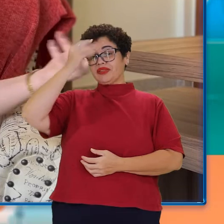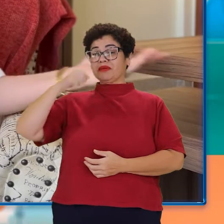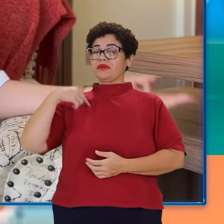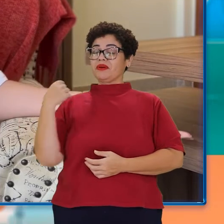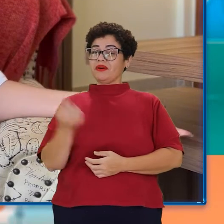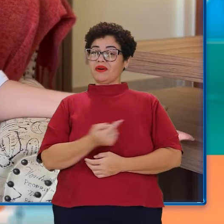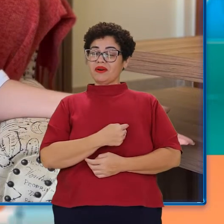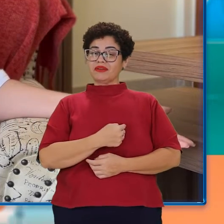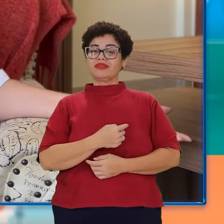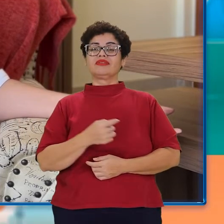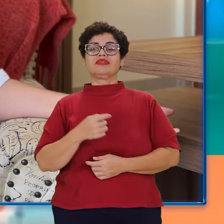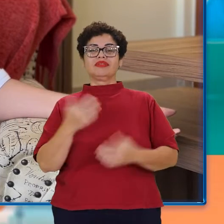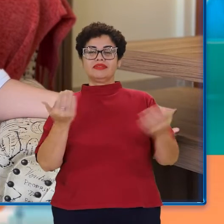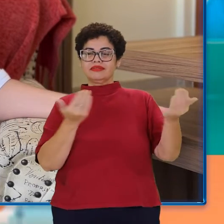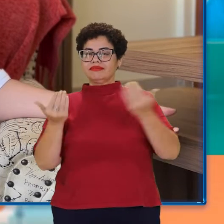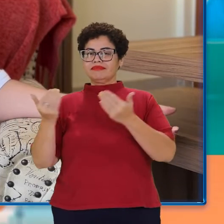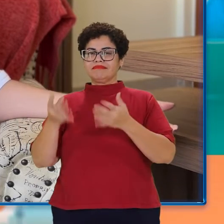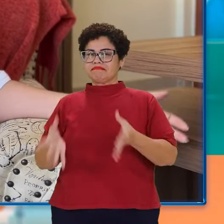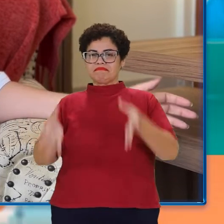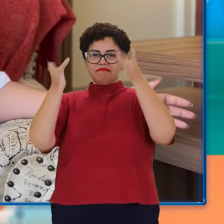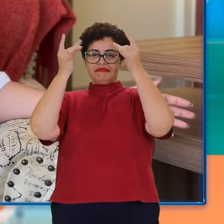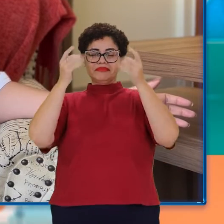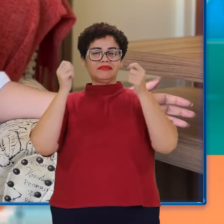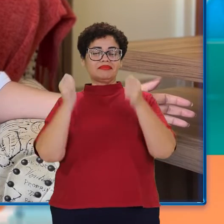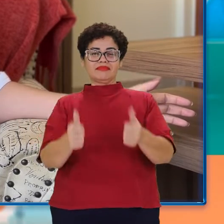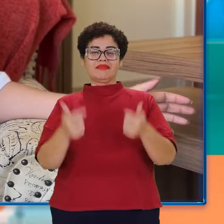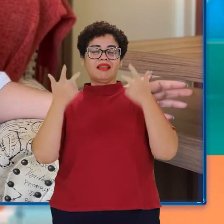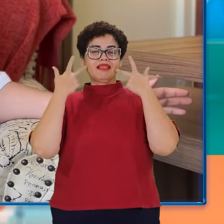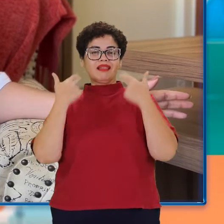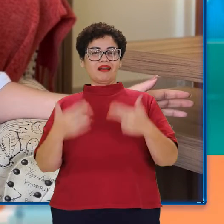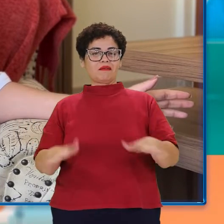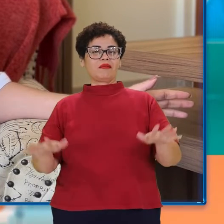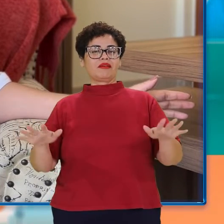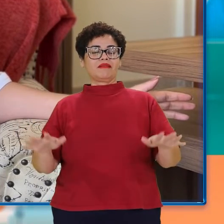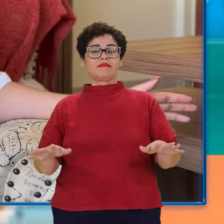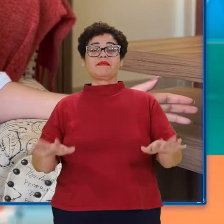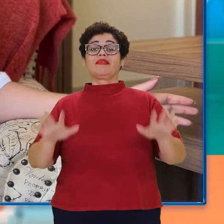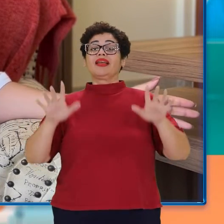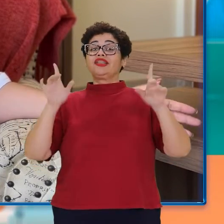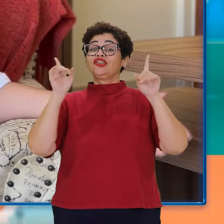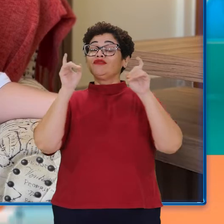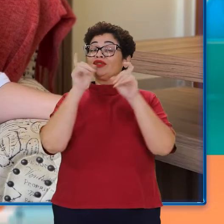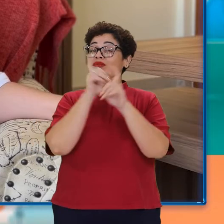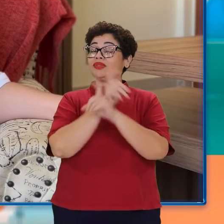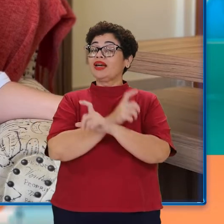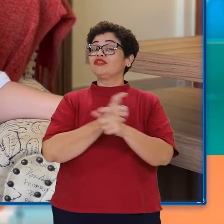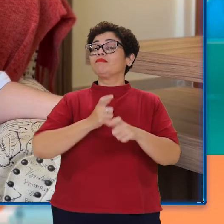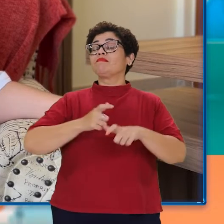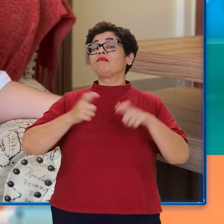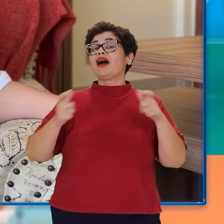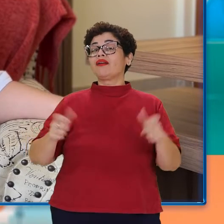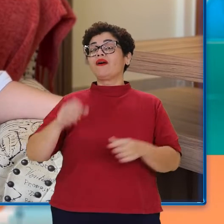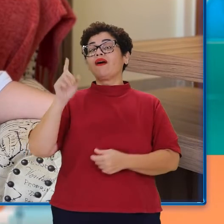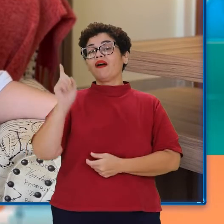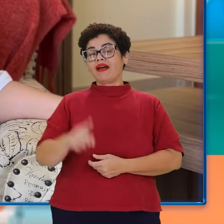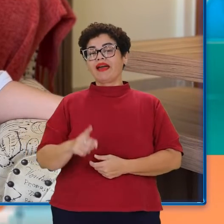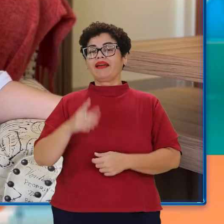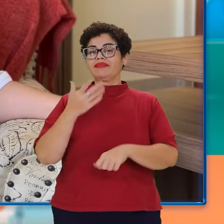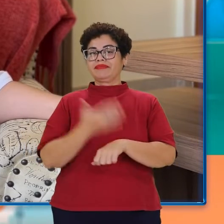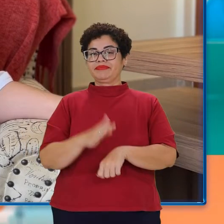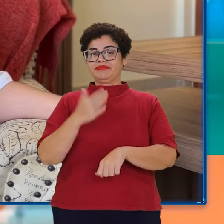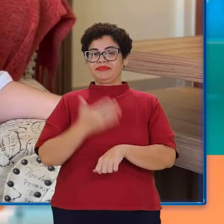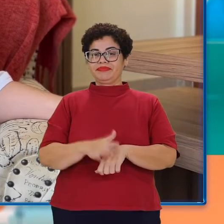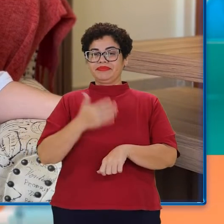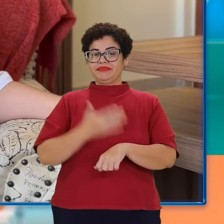nossa compreensão, a gente assimila isso, né, tranquilamente. Aí a grande dificuldade